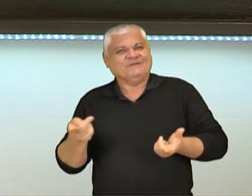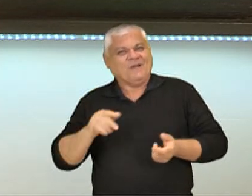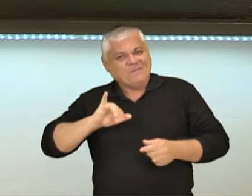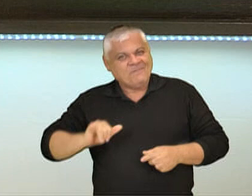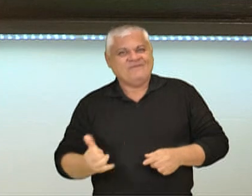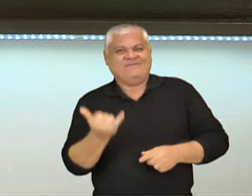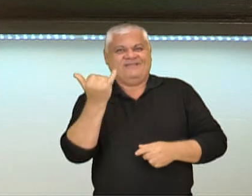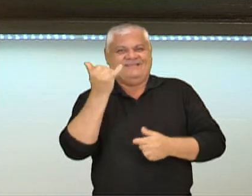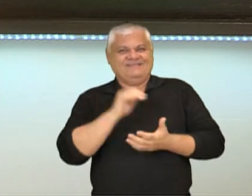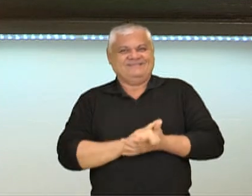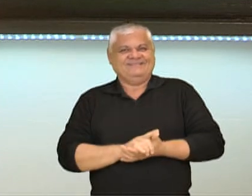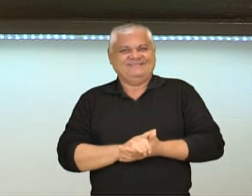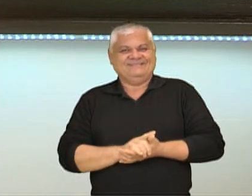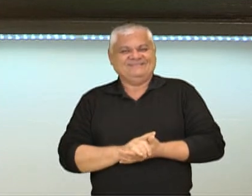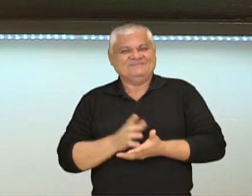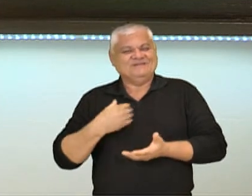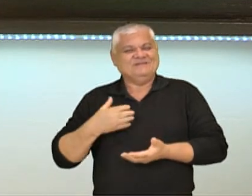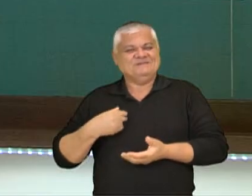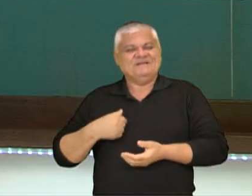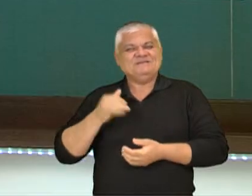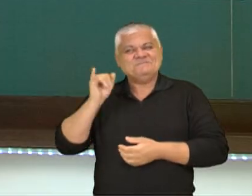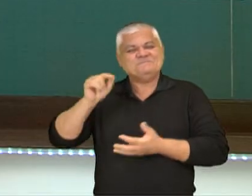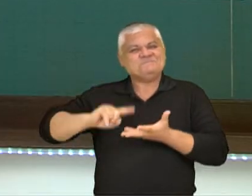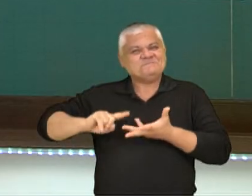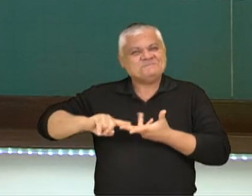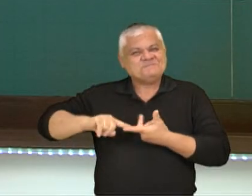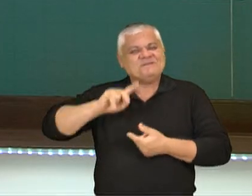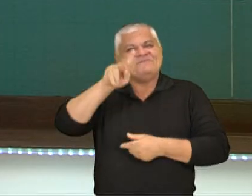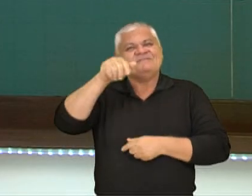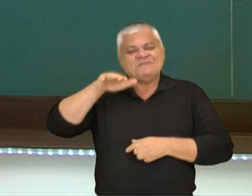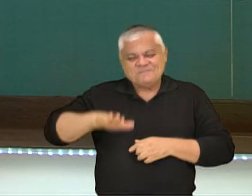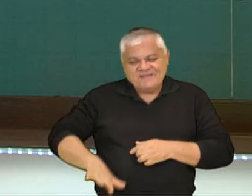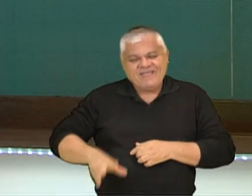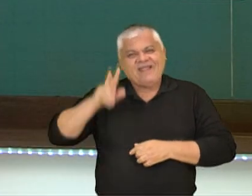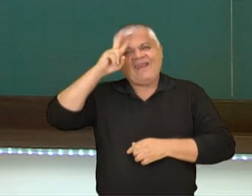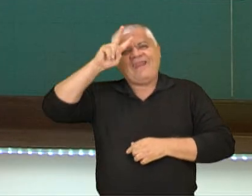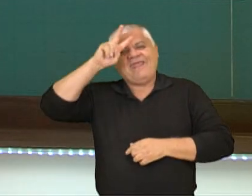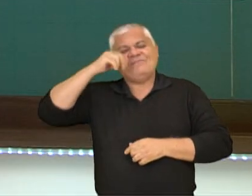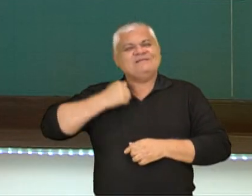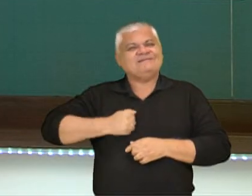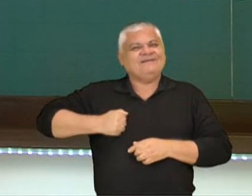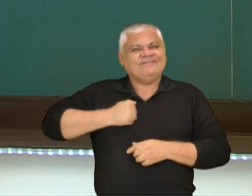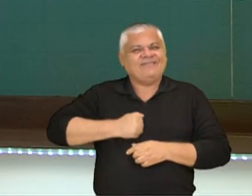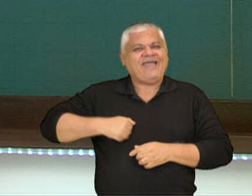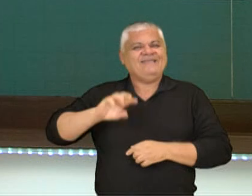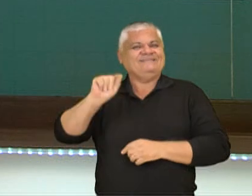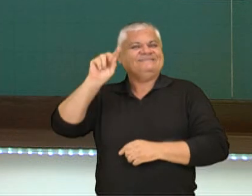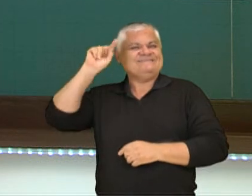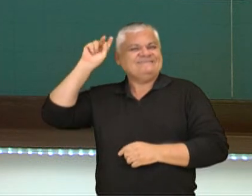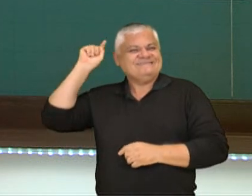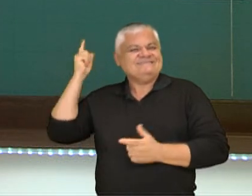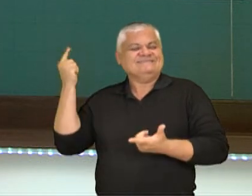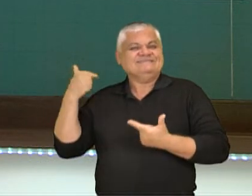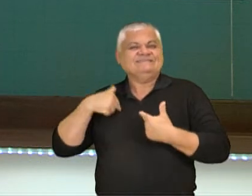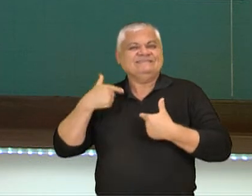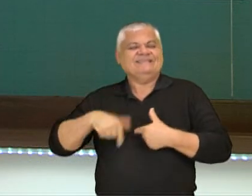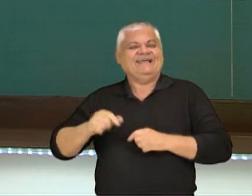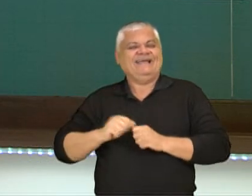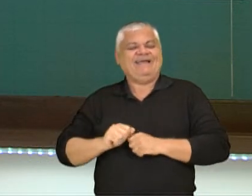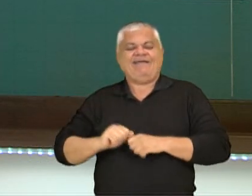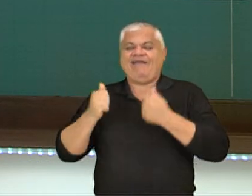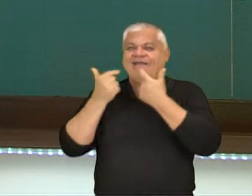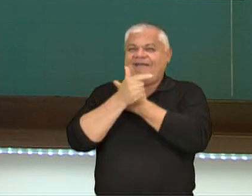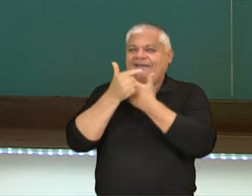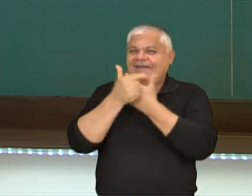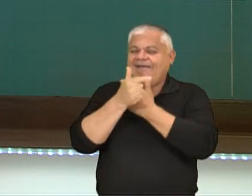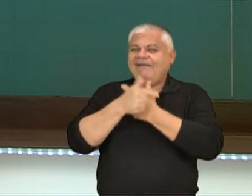a dica para vocês dividirem essas lembranças, que às vezes esse momento de nostalgia, a gente tira muito sorriso da gente, que a